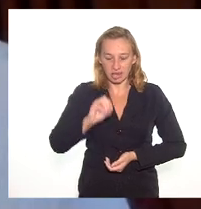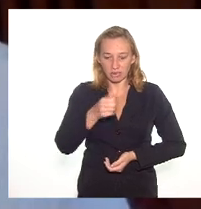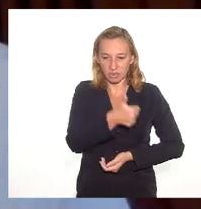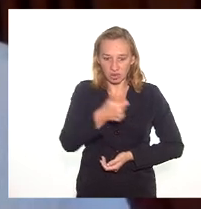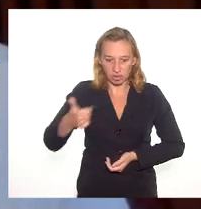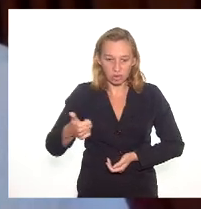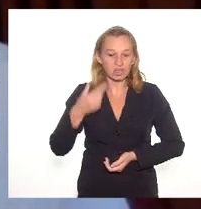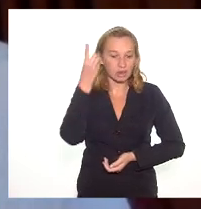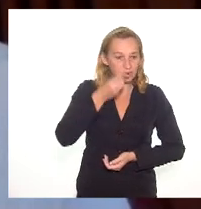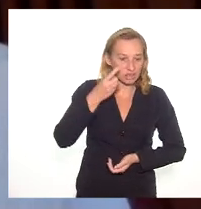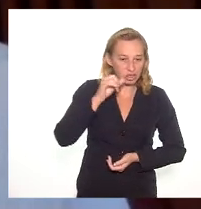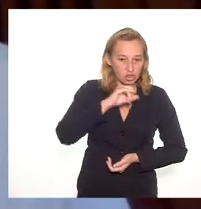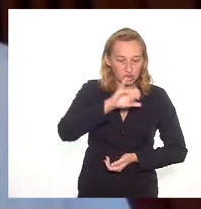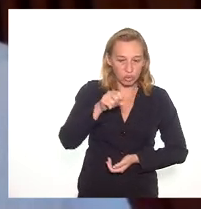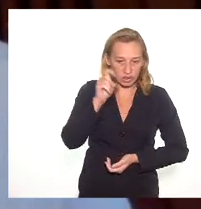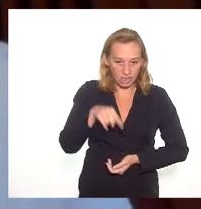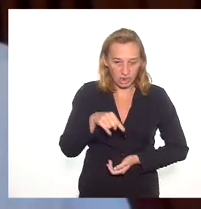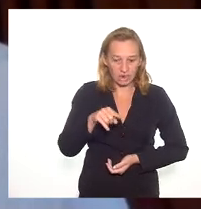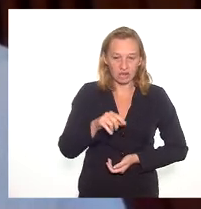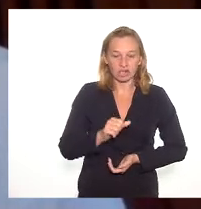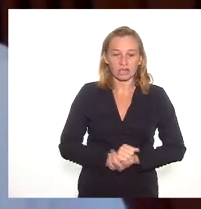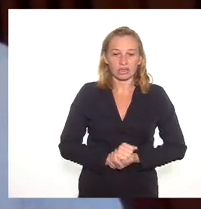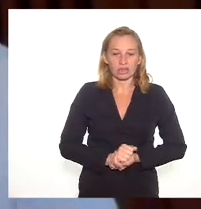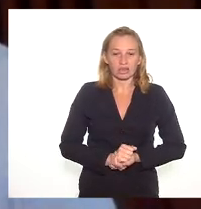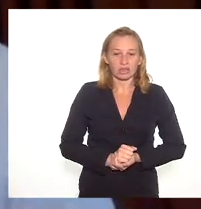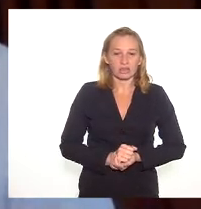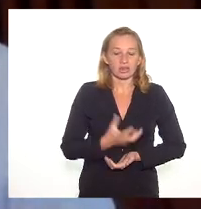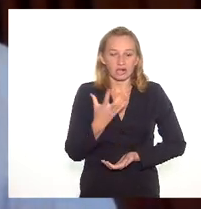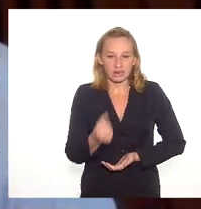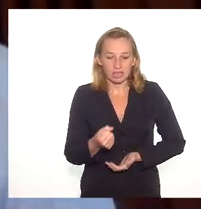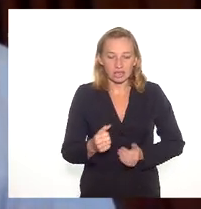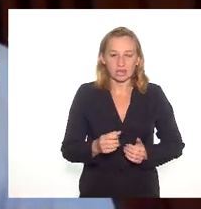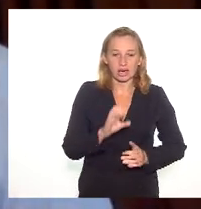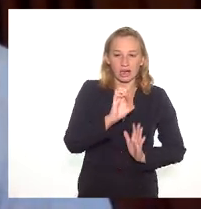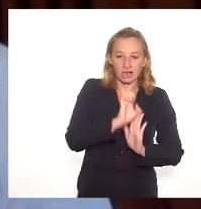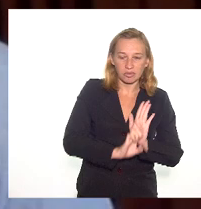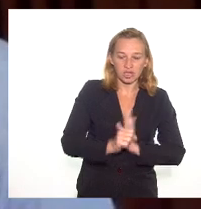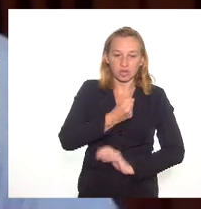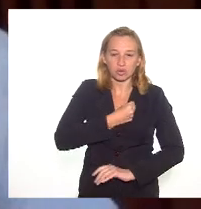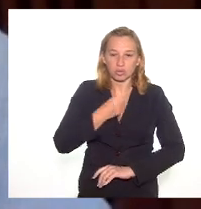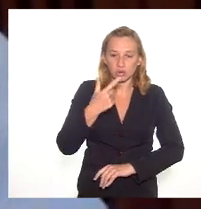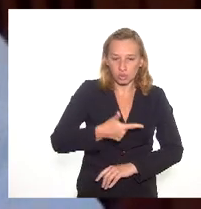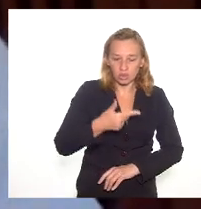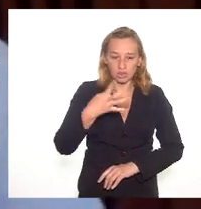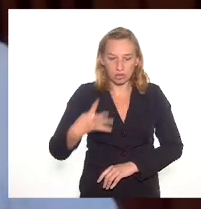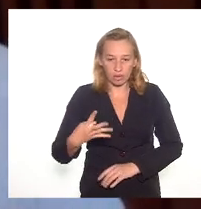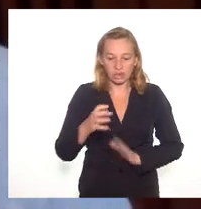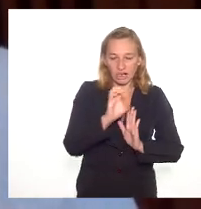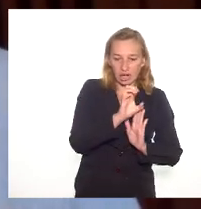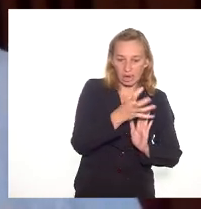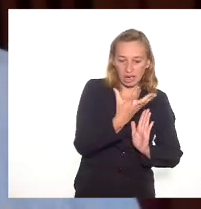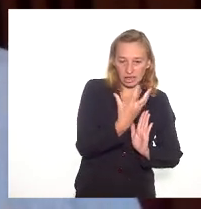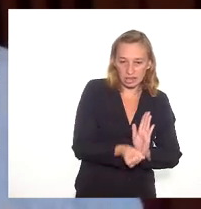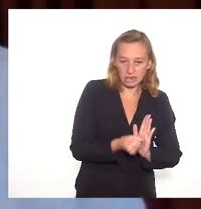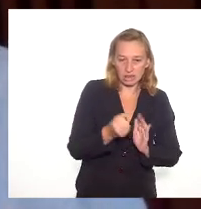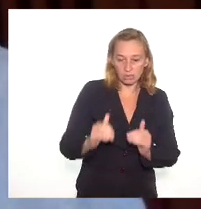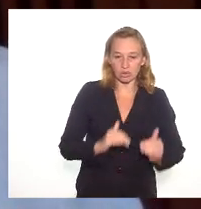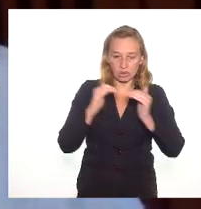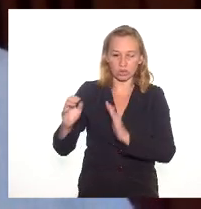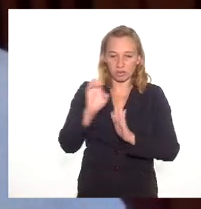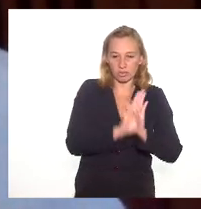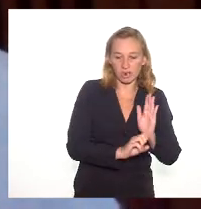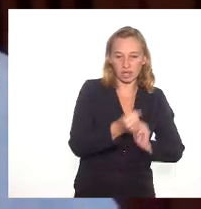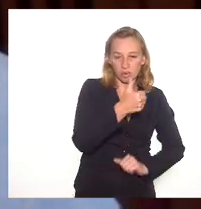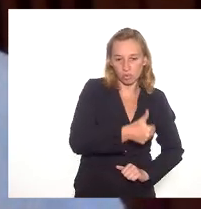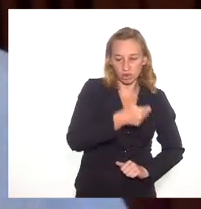José Luiz Nance. O parecer é favorável às emendas 2 e 4, favorável com subemendas emendas 1 e